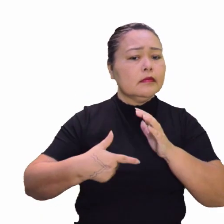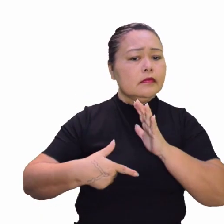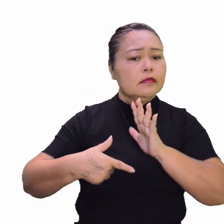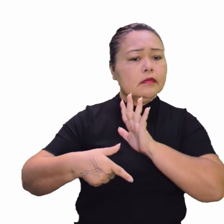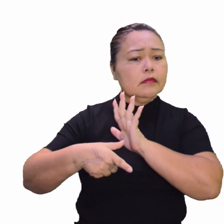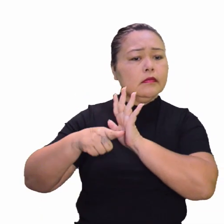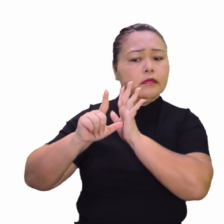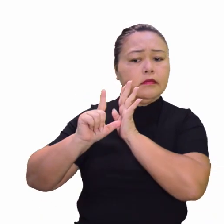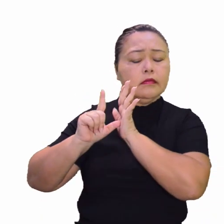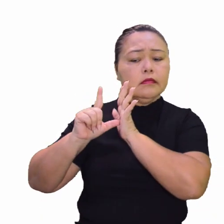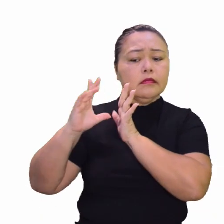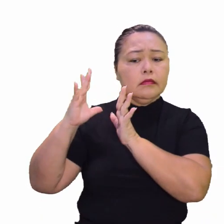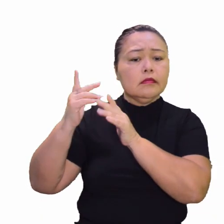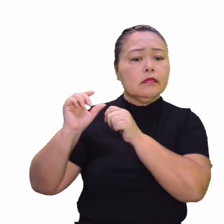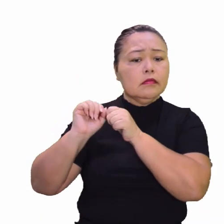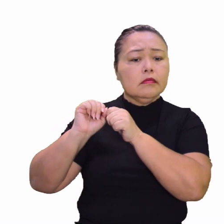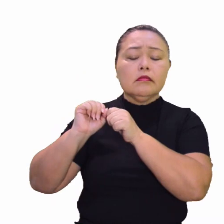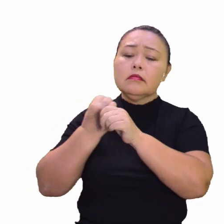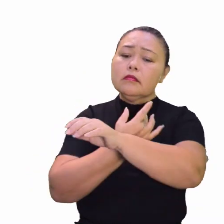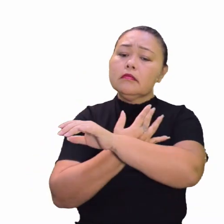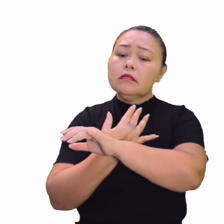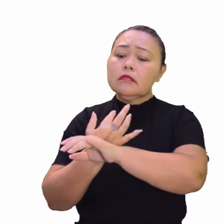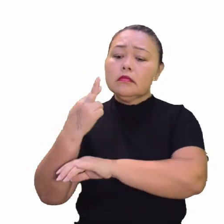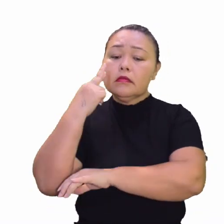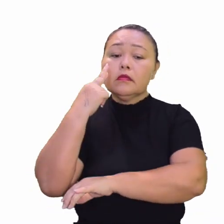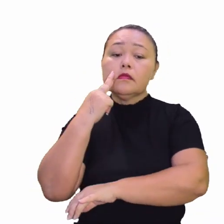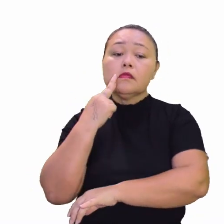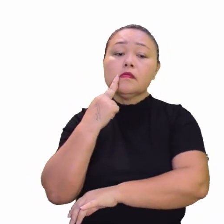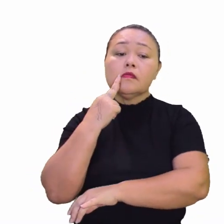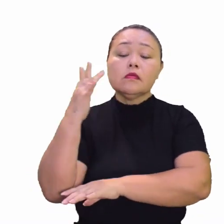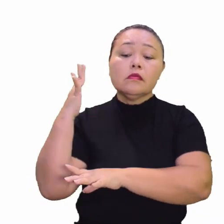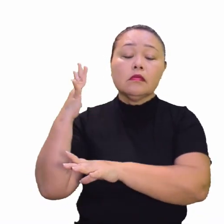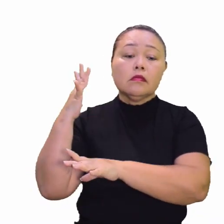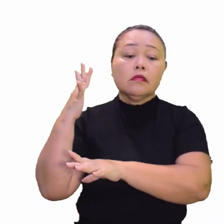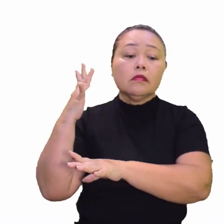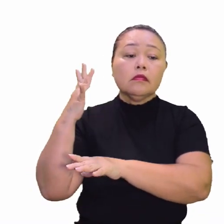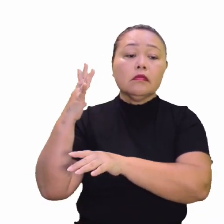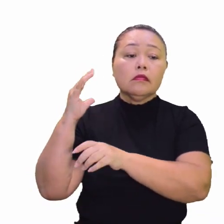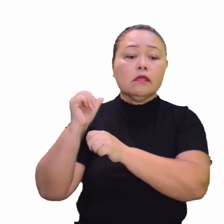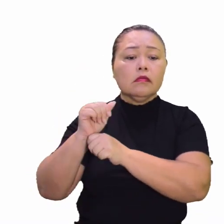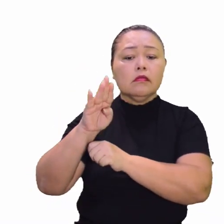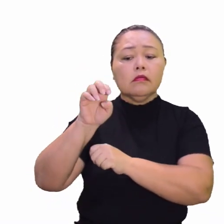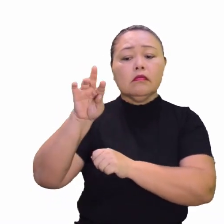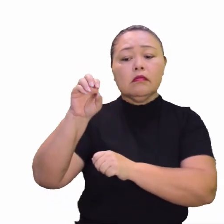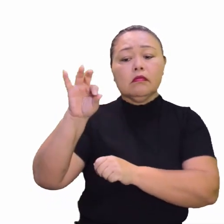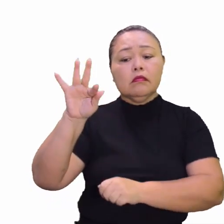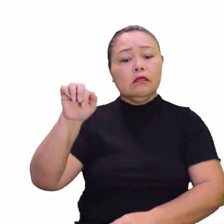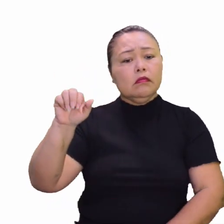no assunto em si, de vegetação, falaremos um pouco sobre a biosfera.